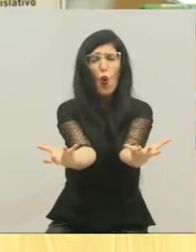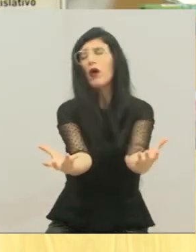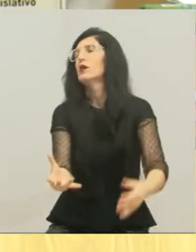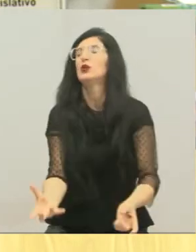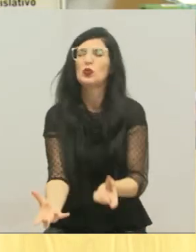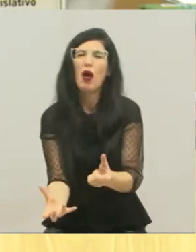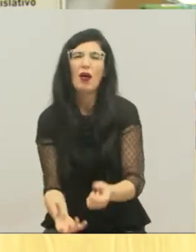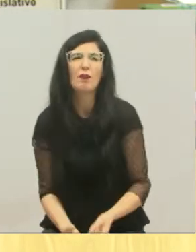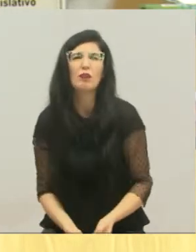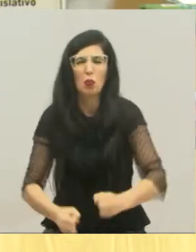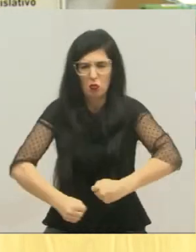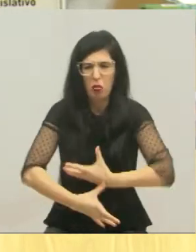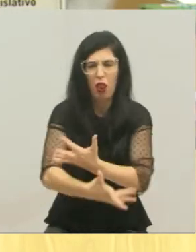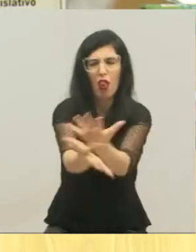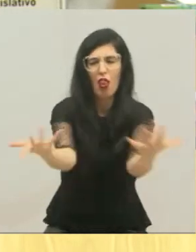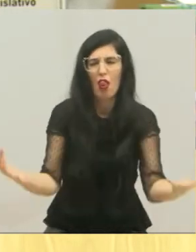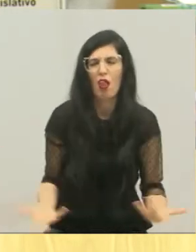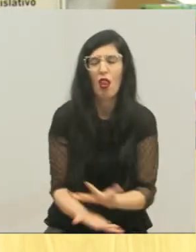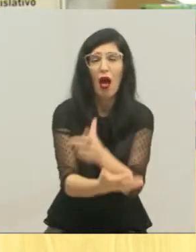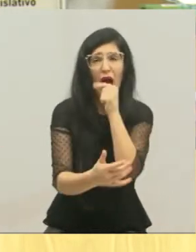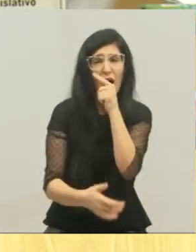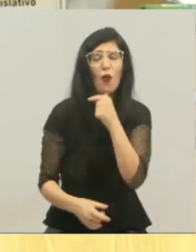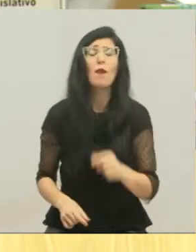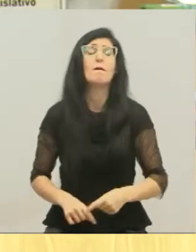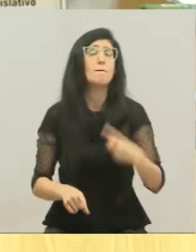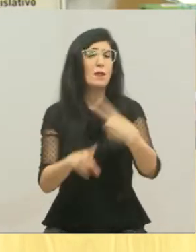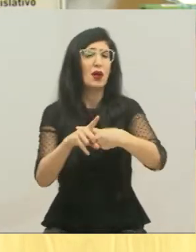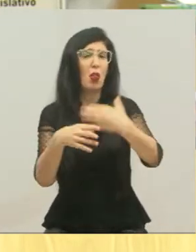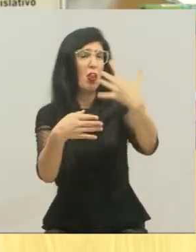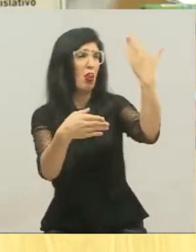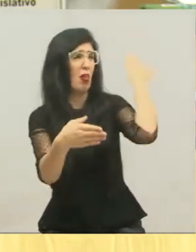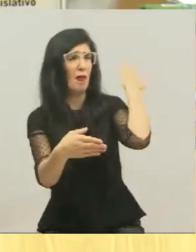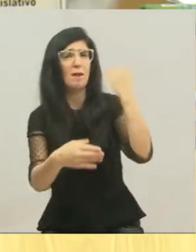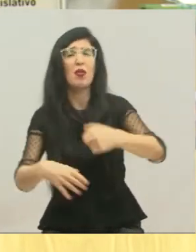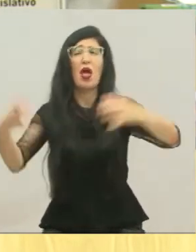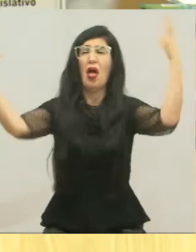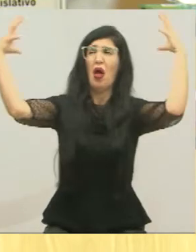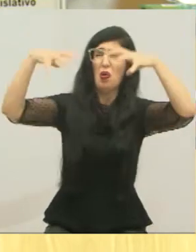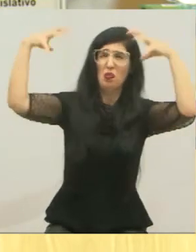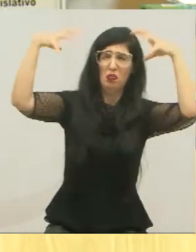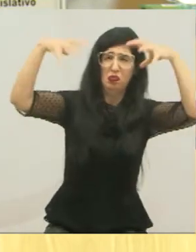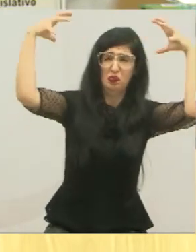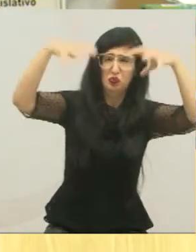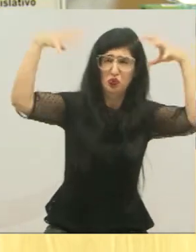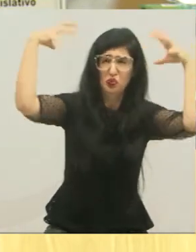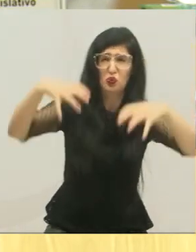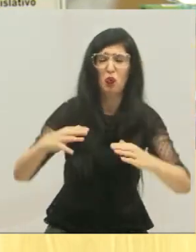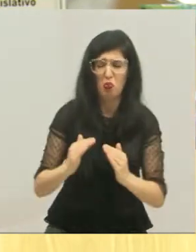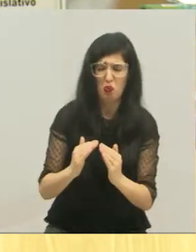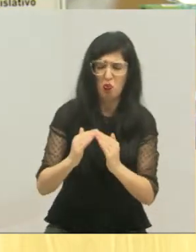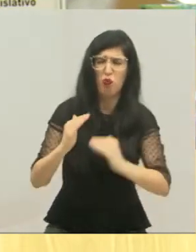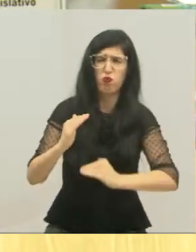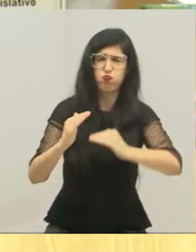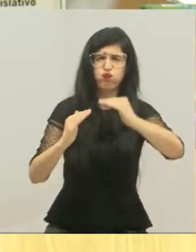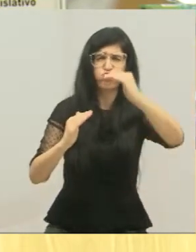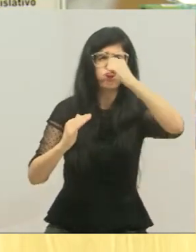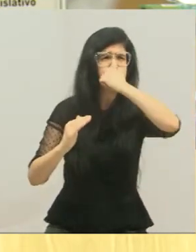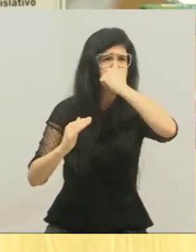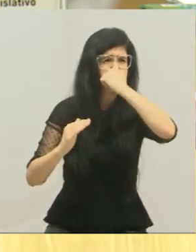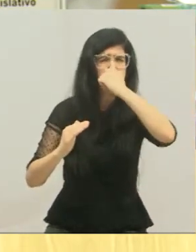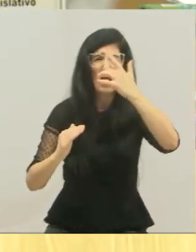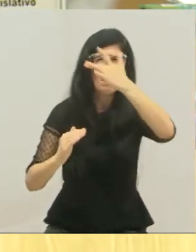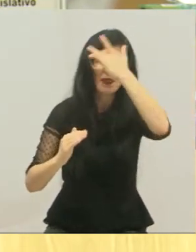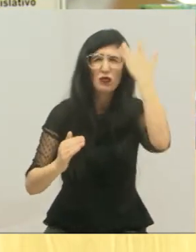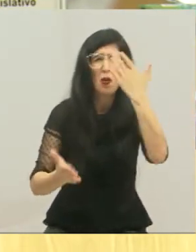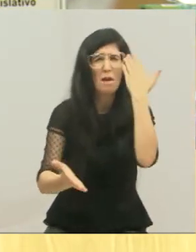dar conta do escoamento e que, nas últimas chuvas, a água invadiu residências, os moradores acabaram perdendo seus pertences,